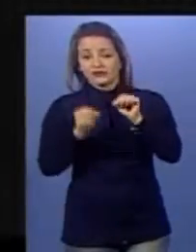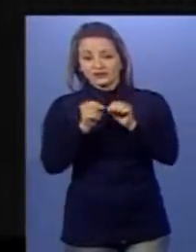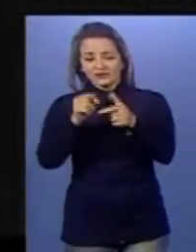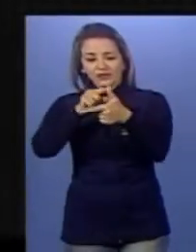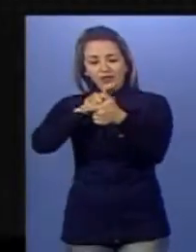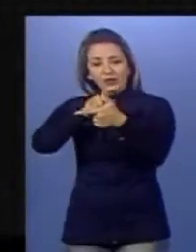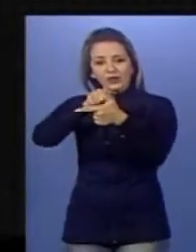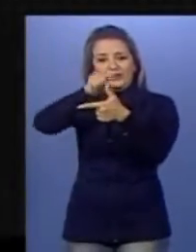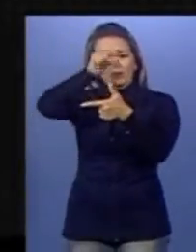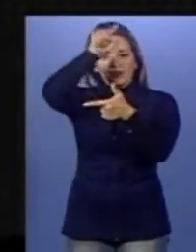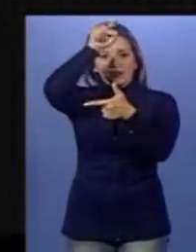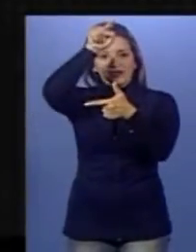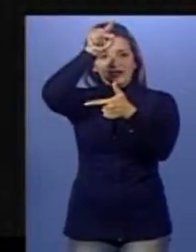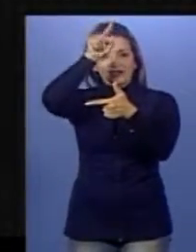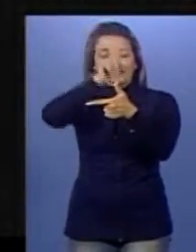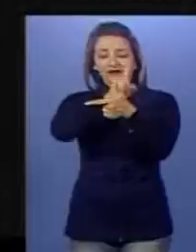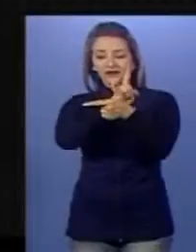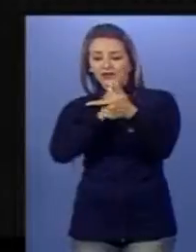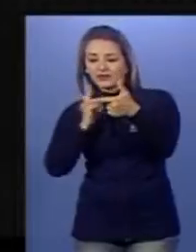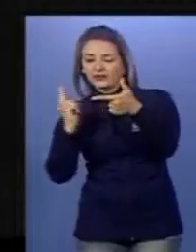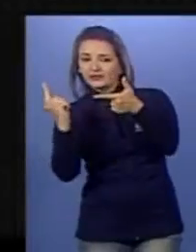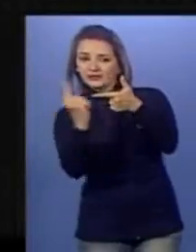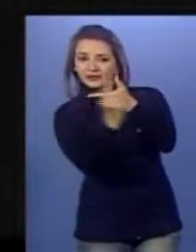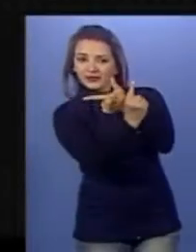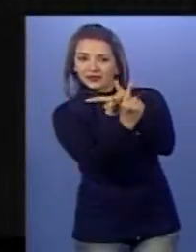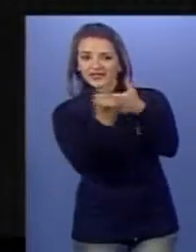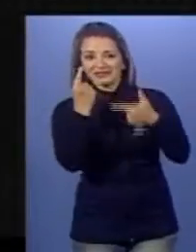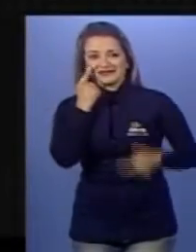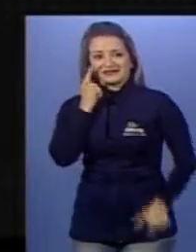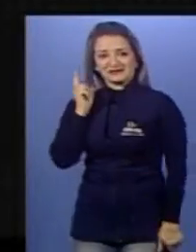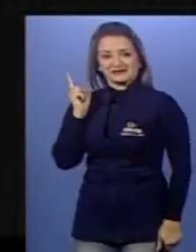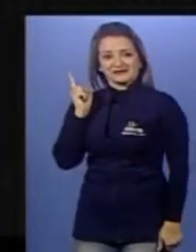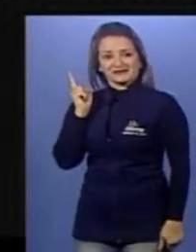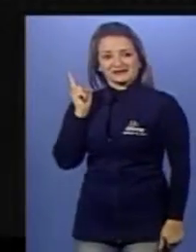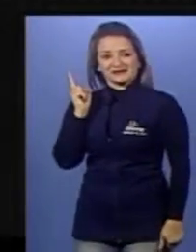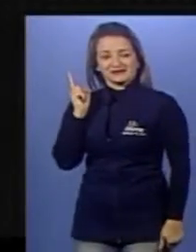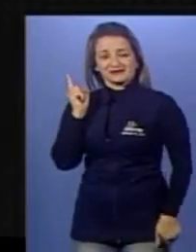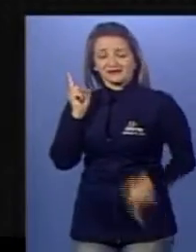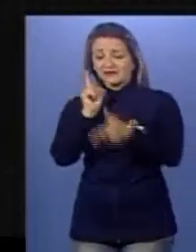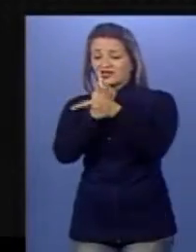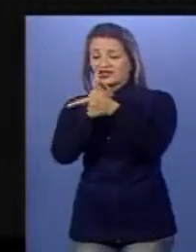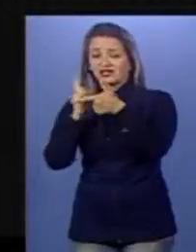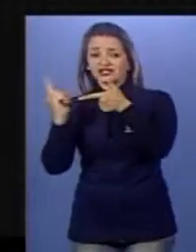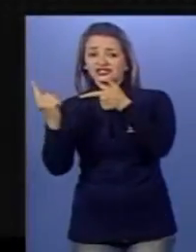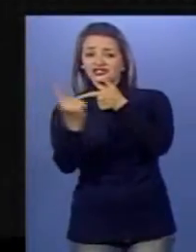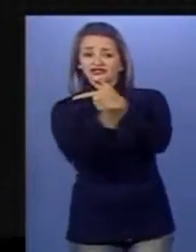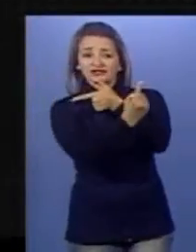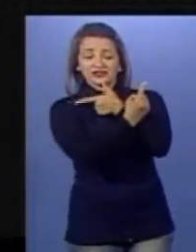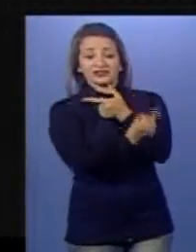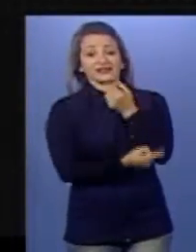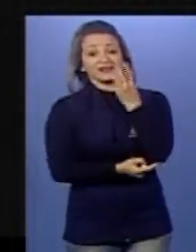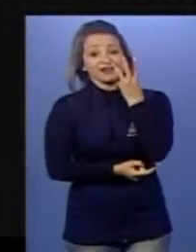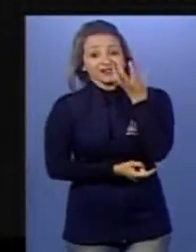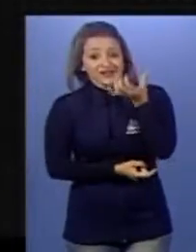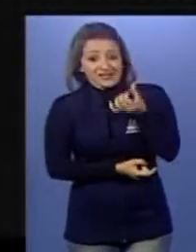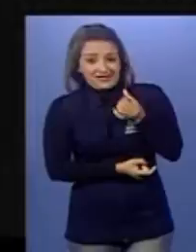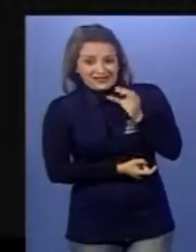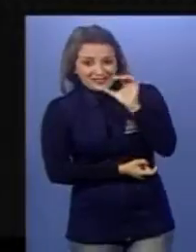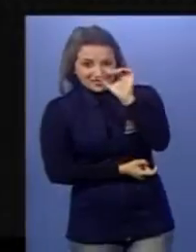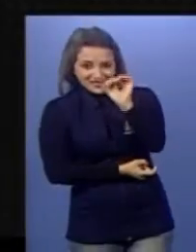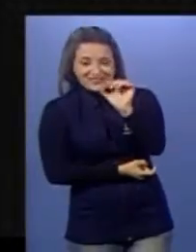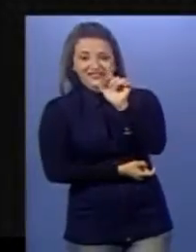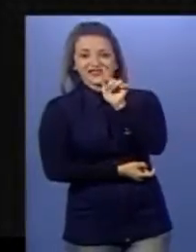da rhodia no interior a rodeia essa coisa que 360 graus